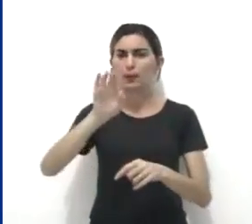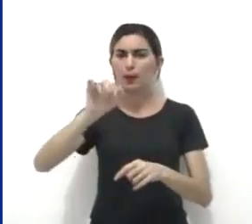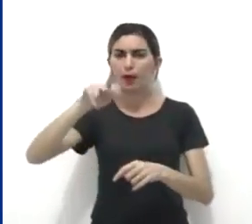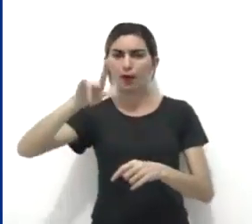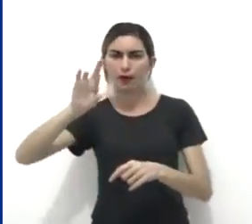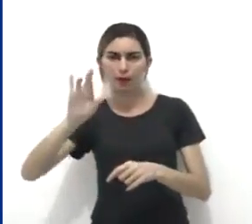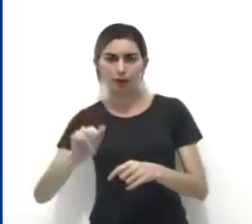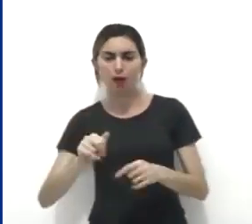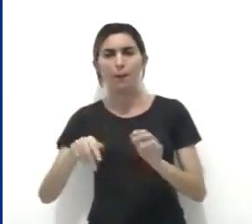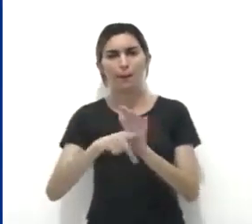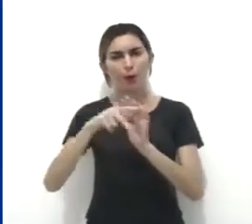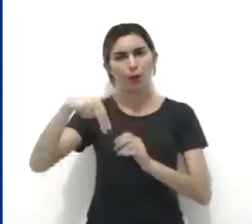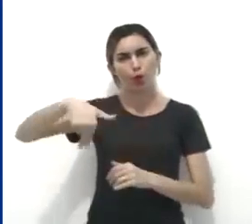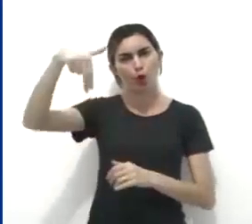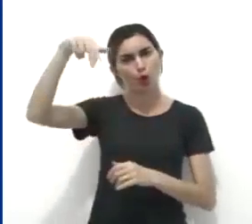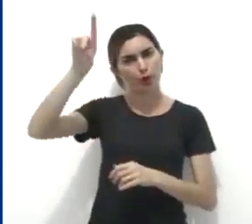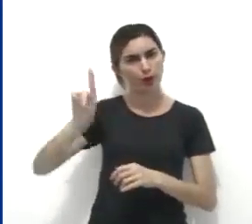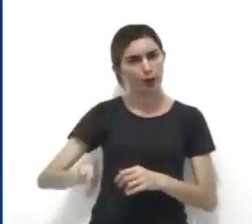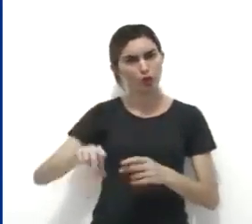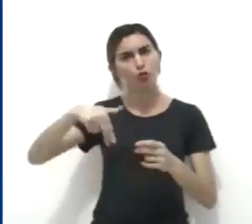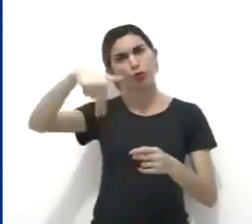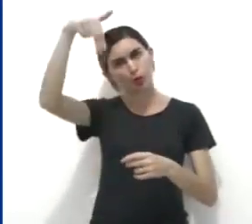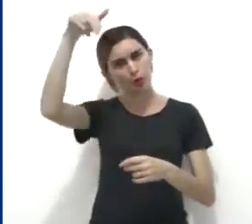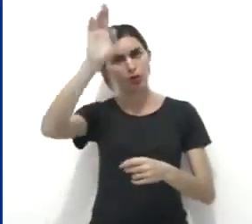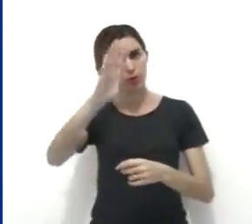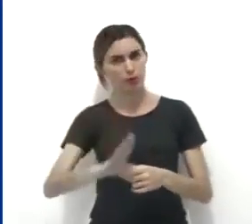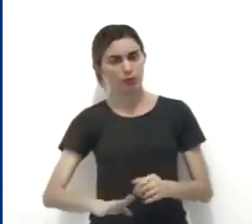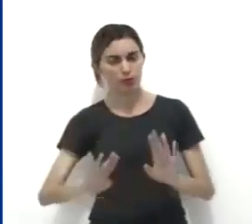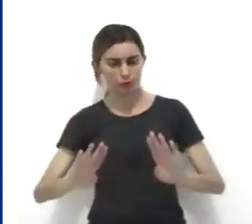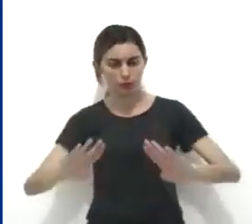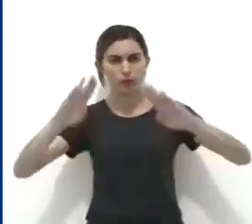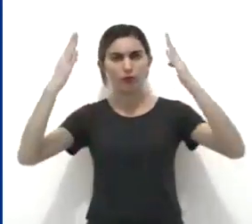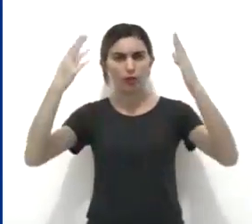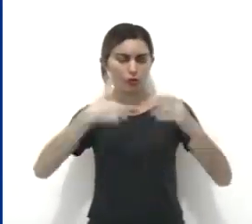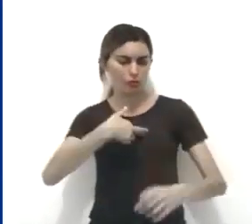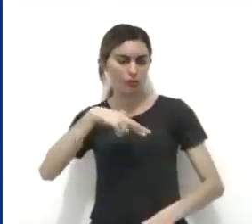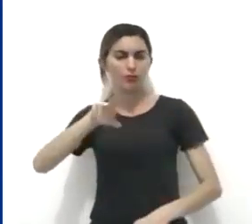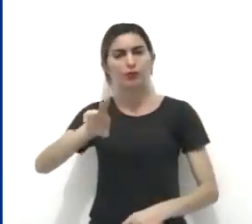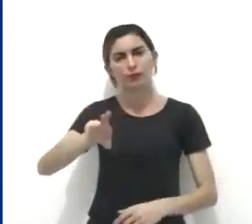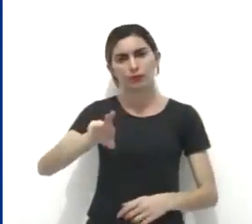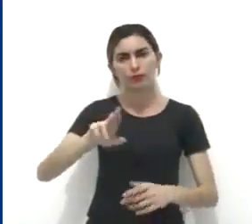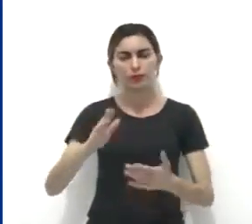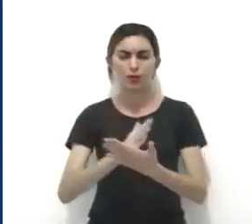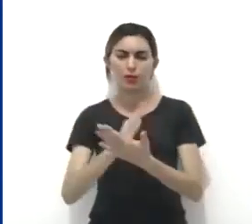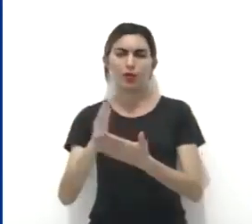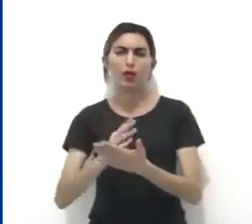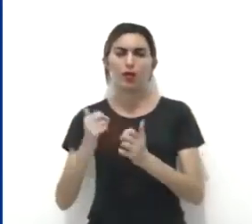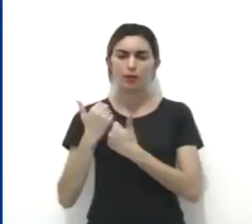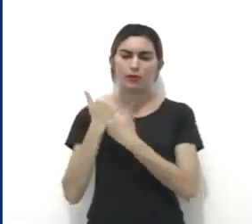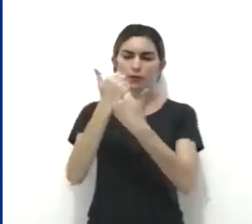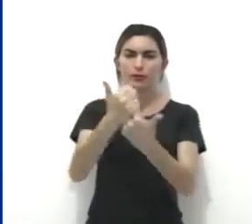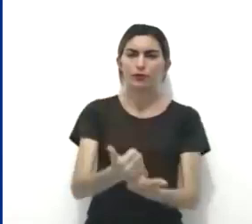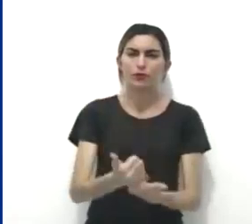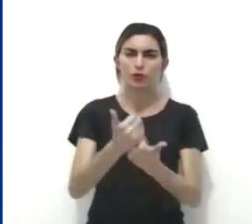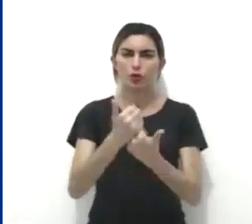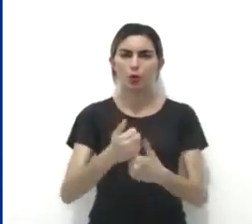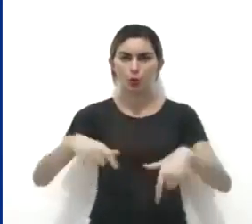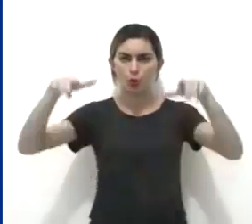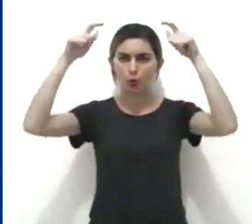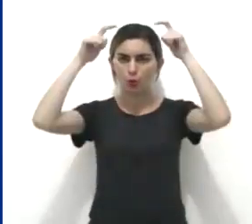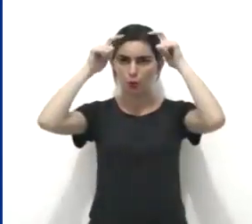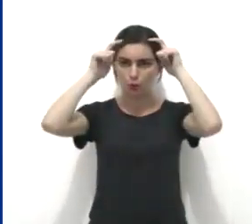ibérica. É popular no Nordeste e Norte do Brasil durante festividades religiosas. É a representação